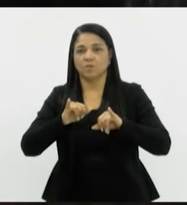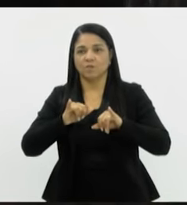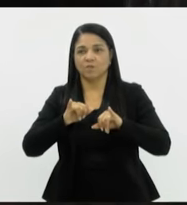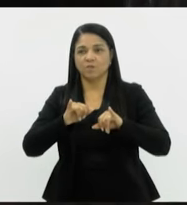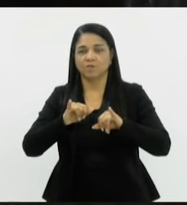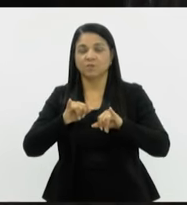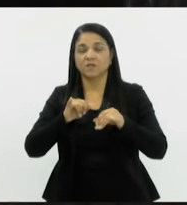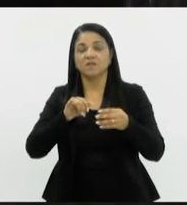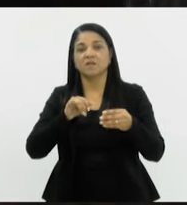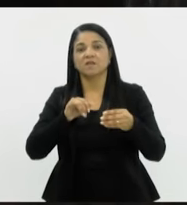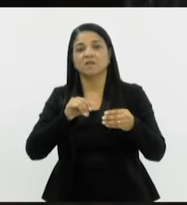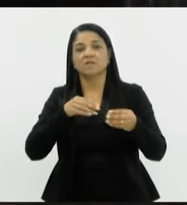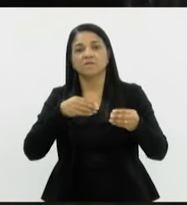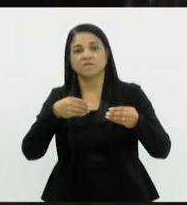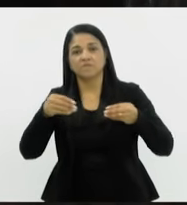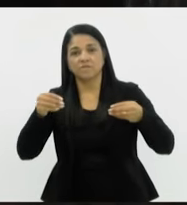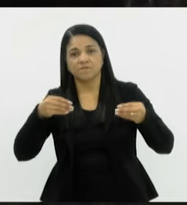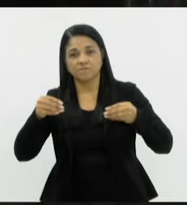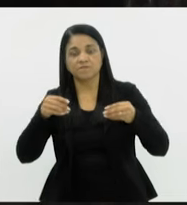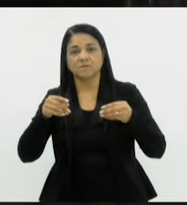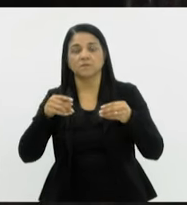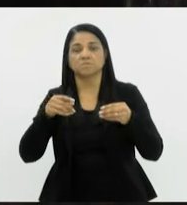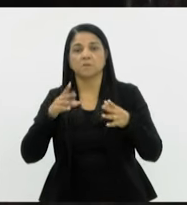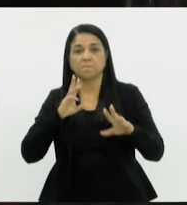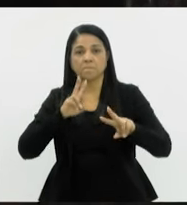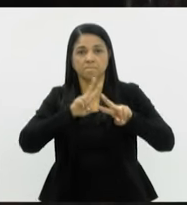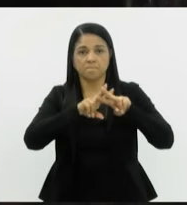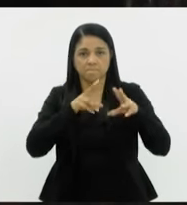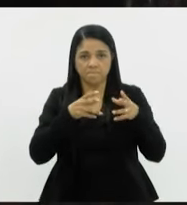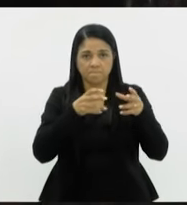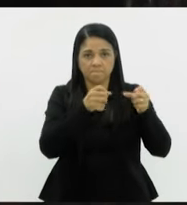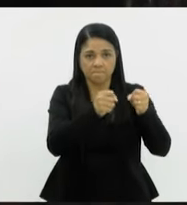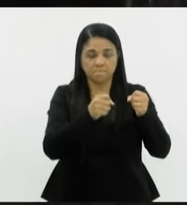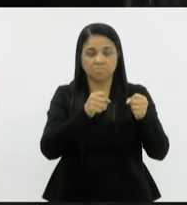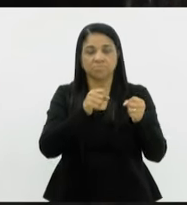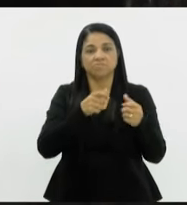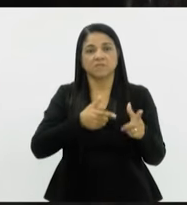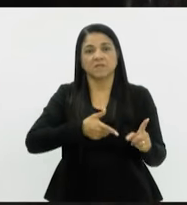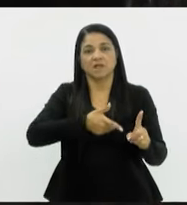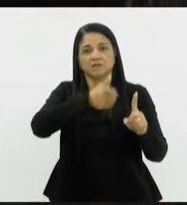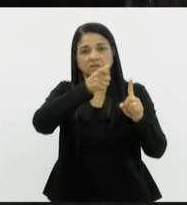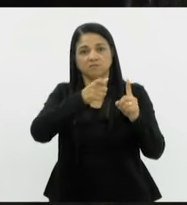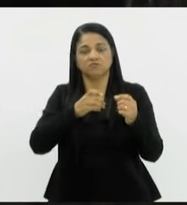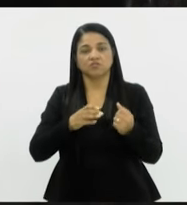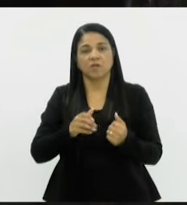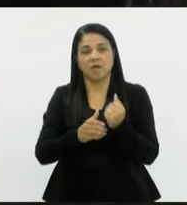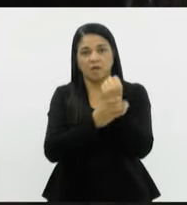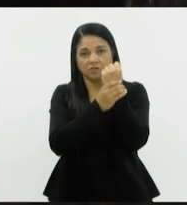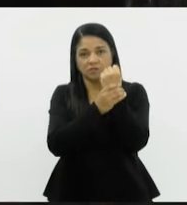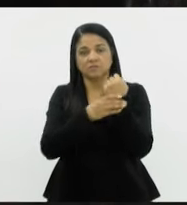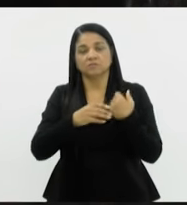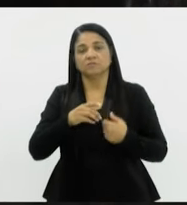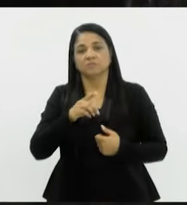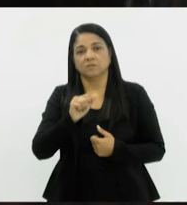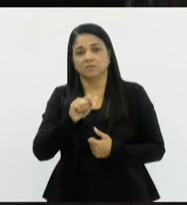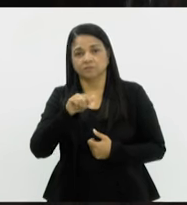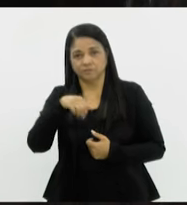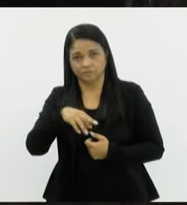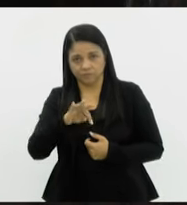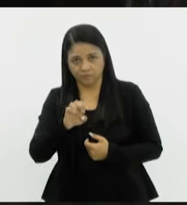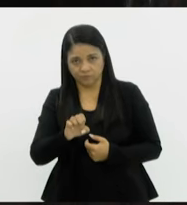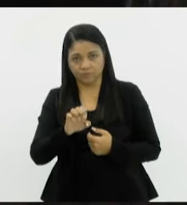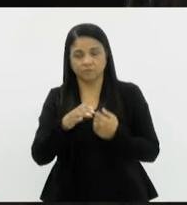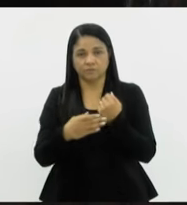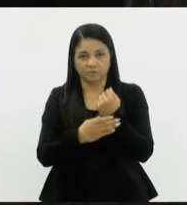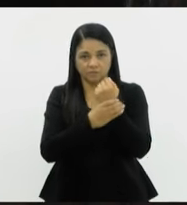viabilizem a prisão de assassinos de agentes de segurança. Em discussão, não havendo quem queira discutir,